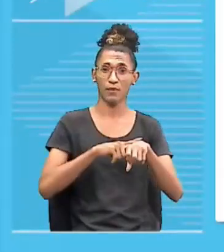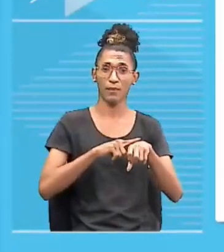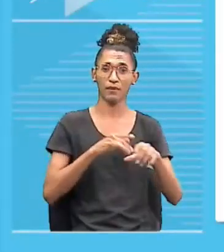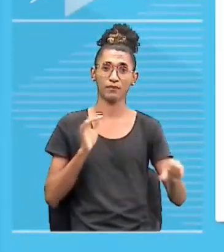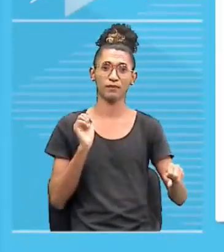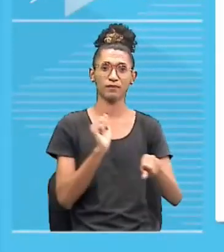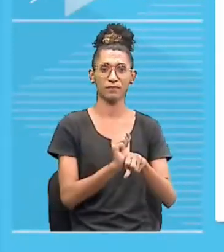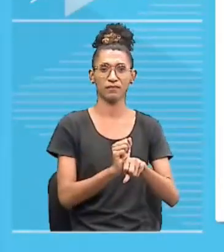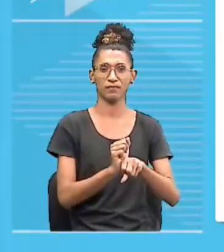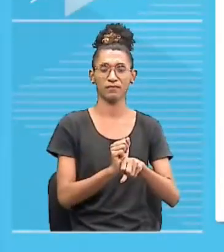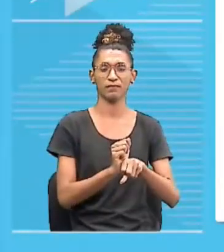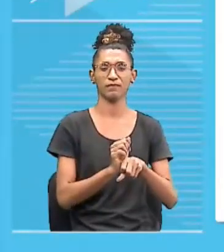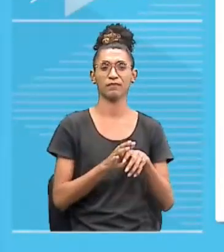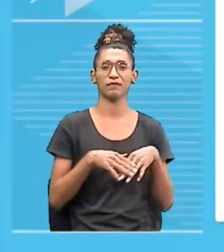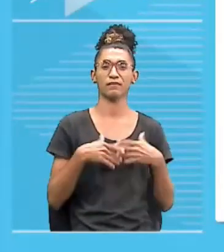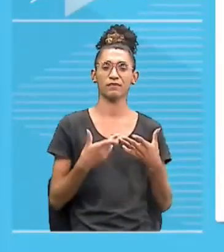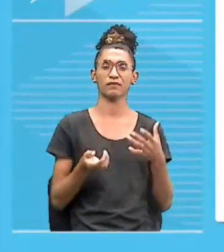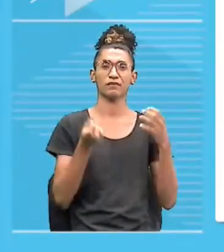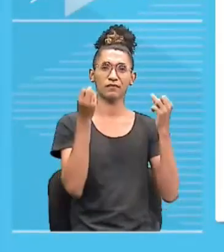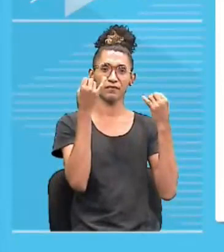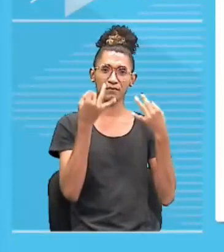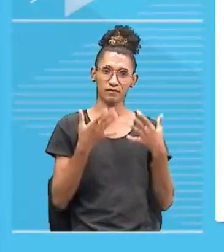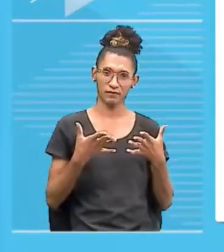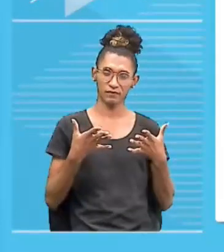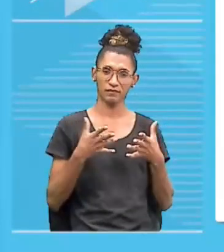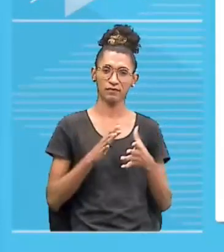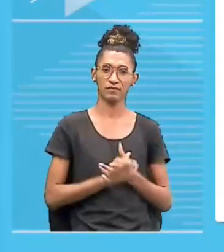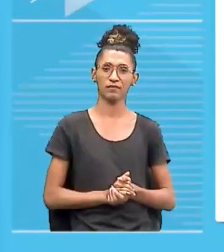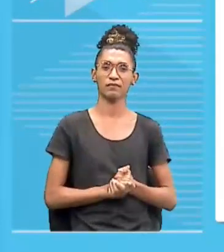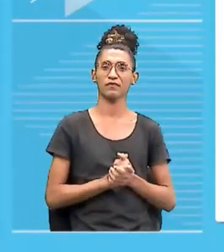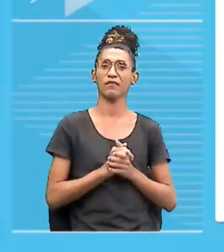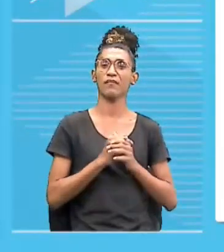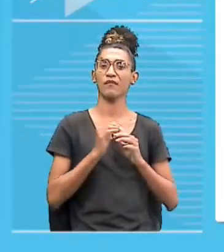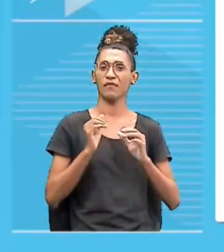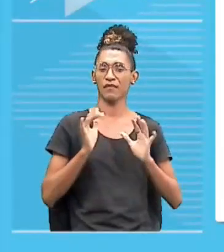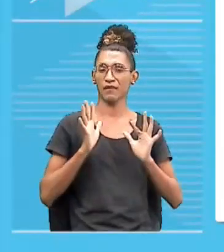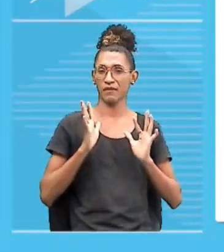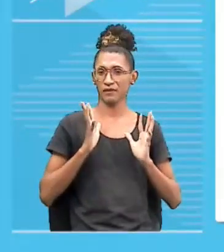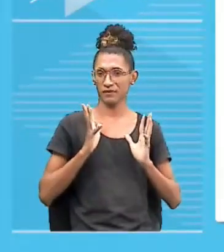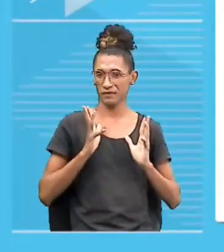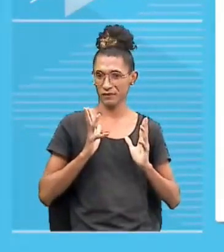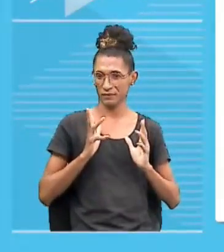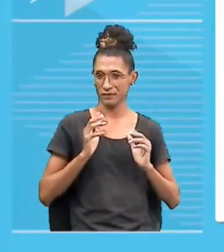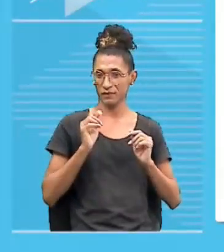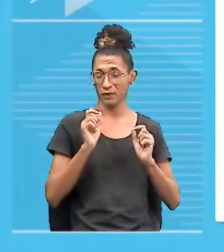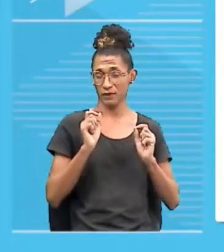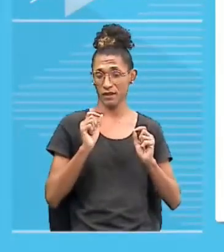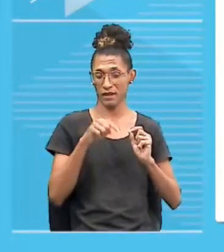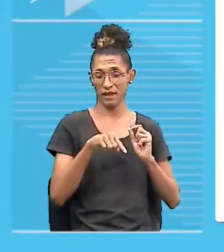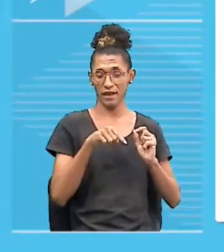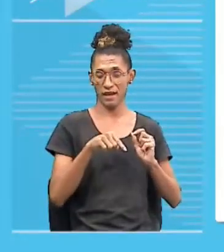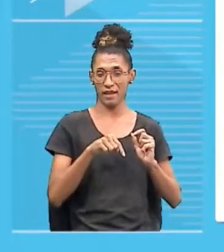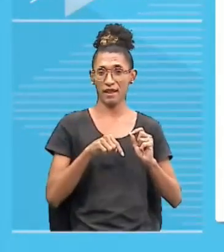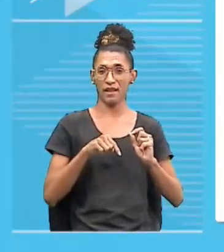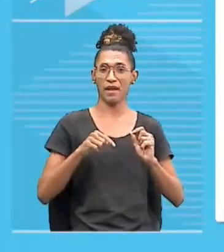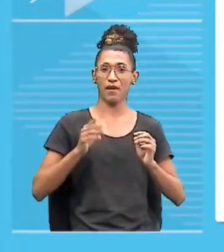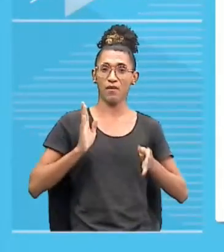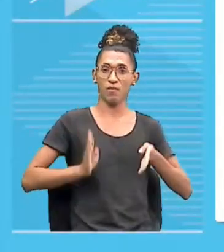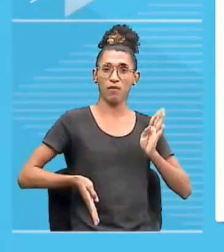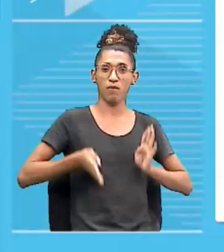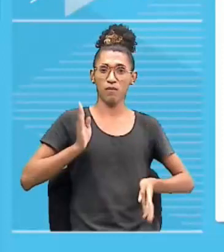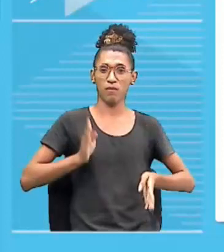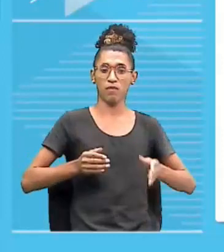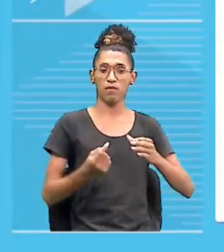parar. Então, me falem se uma máquina dessas não é inteligente. É lógico que uma máquina dessas tem